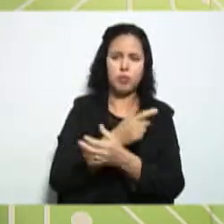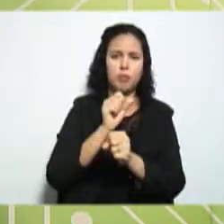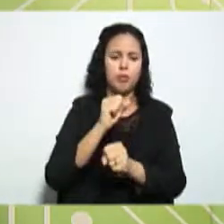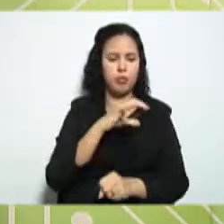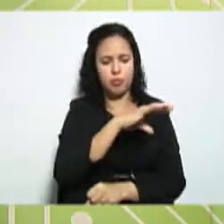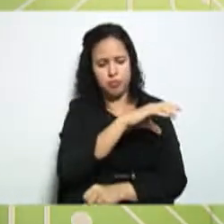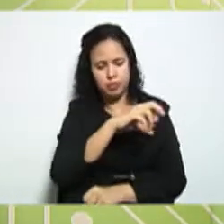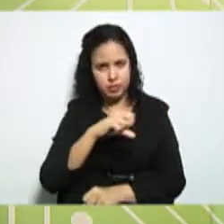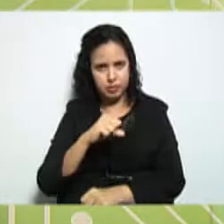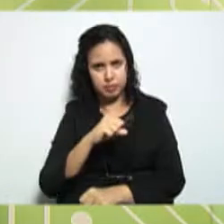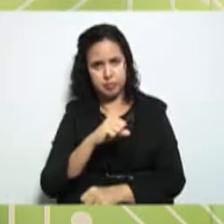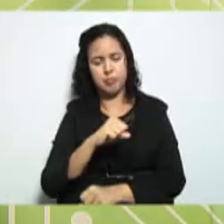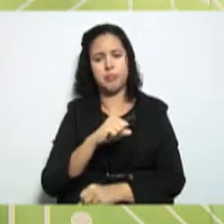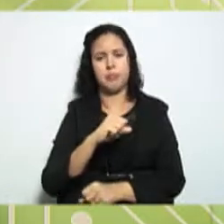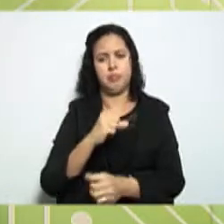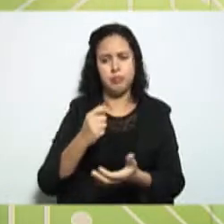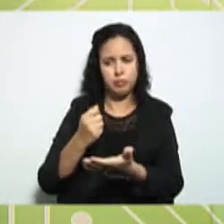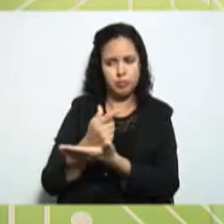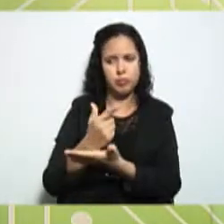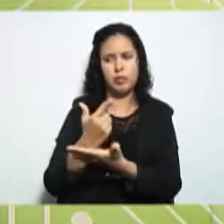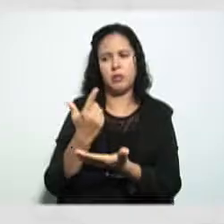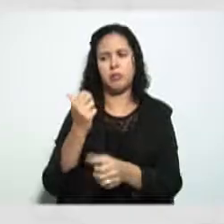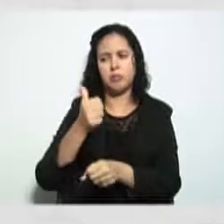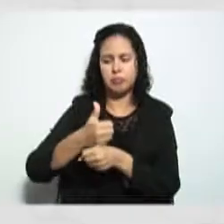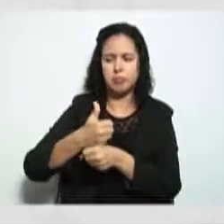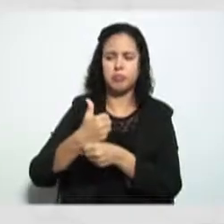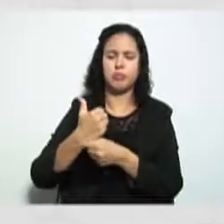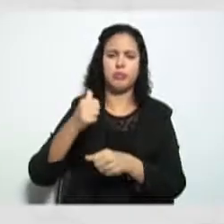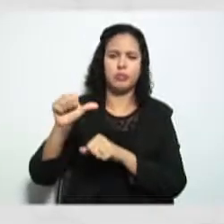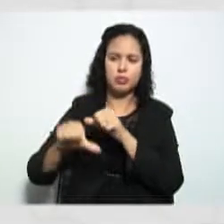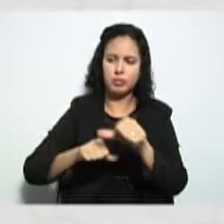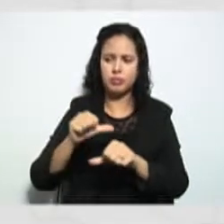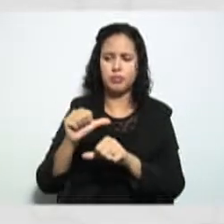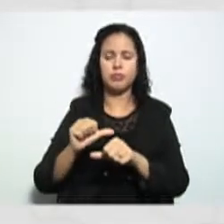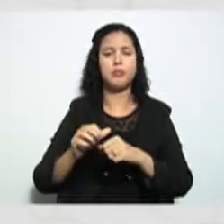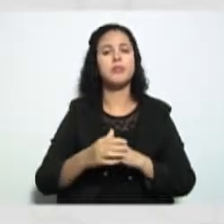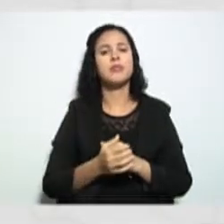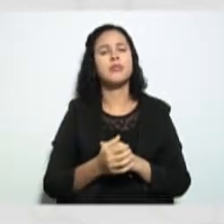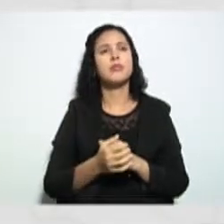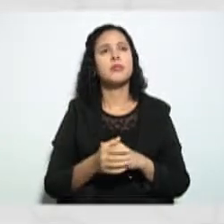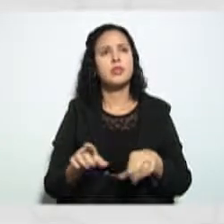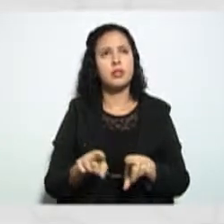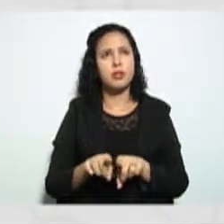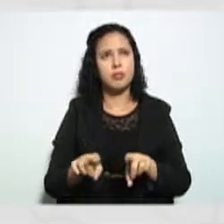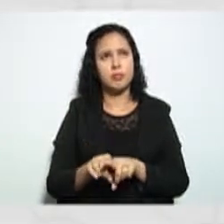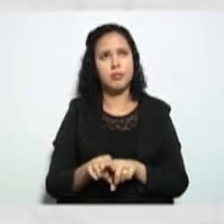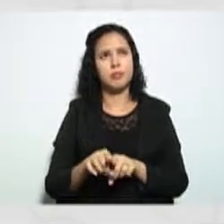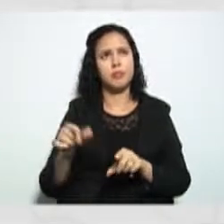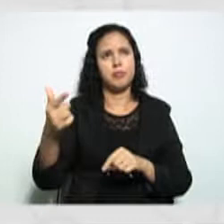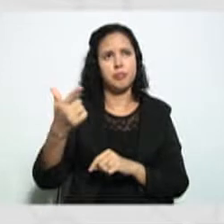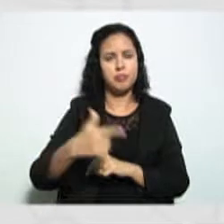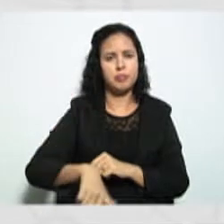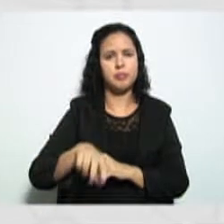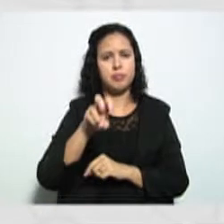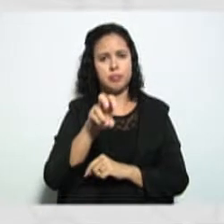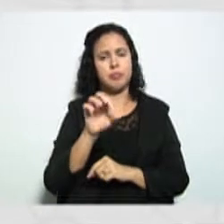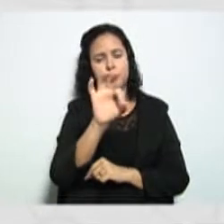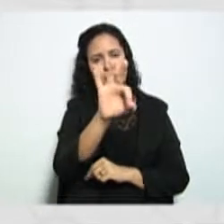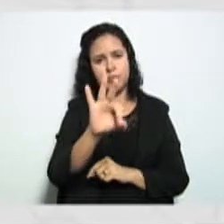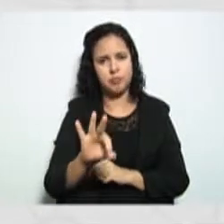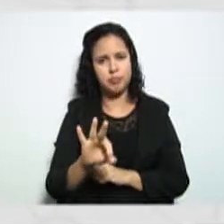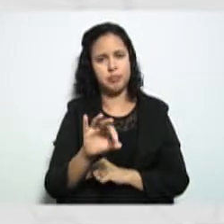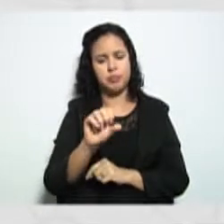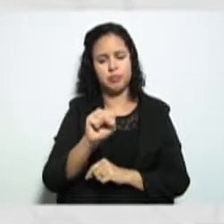pode ser acessado, tá? No slide a gente vê ainda que além desses 10% que vai para o fundo de reservas, outros 5%